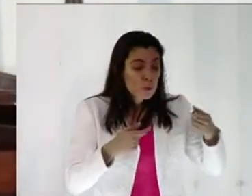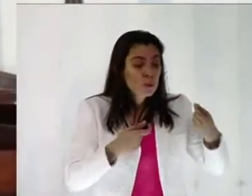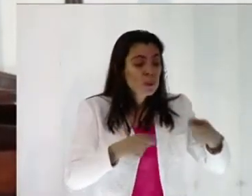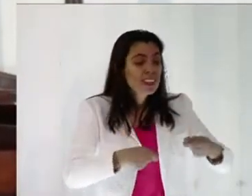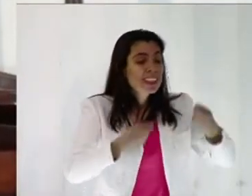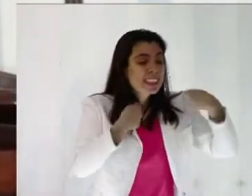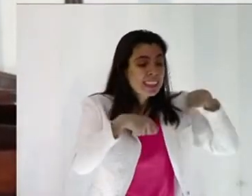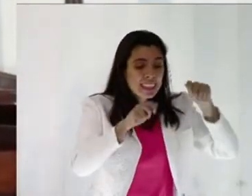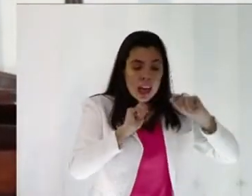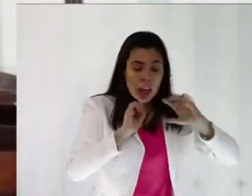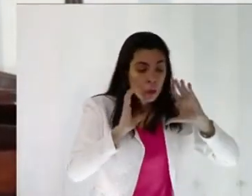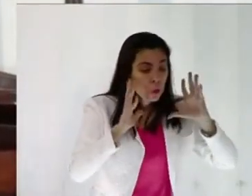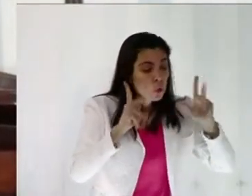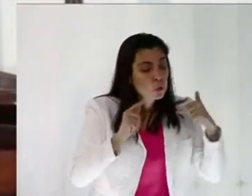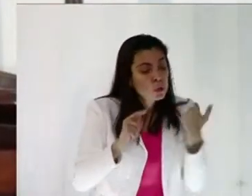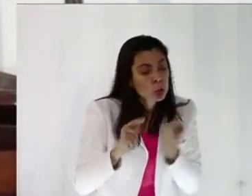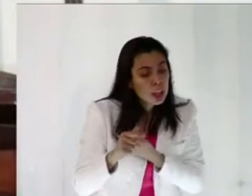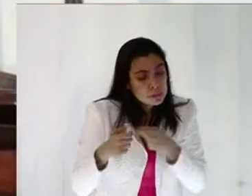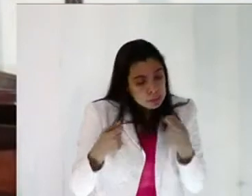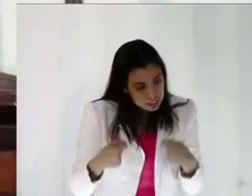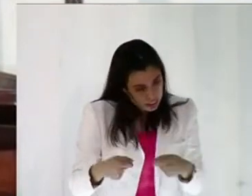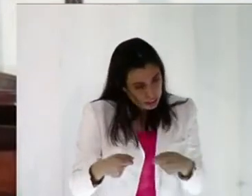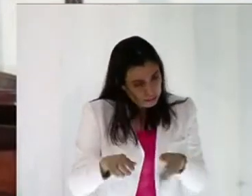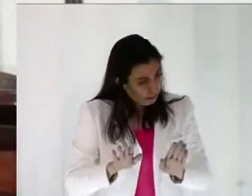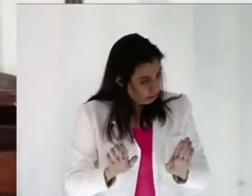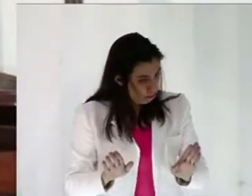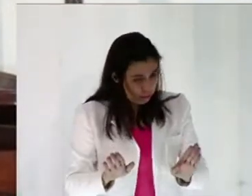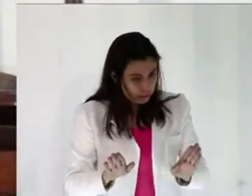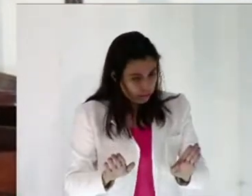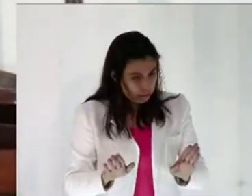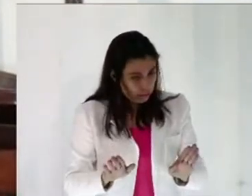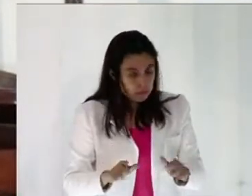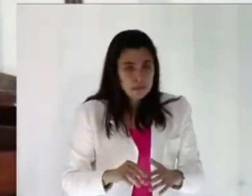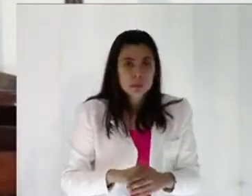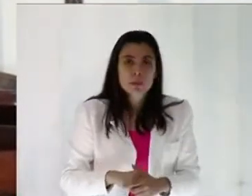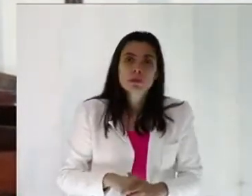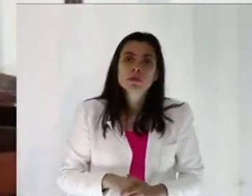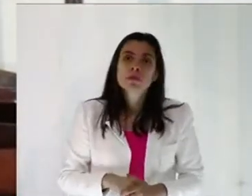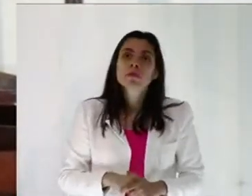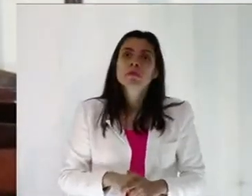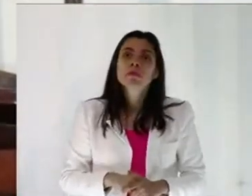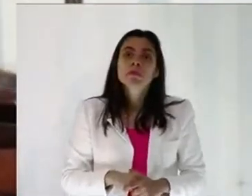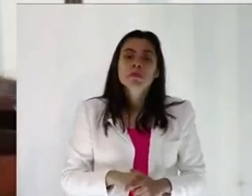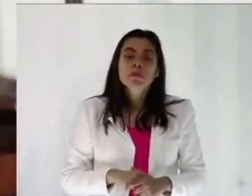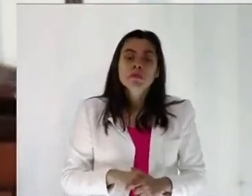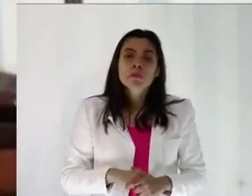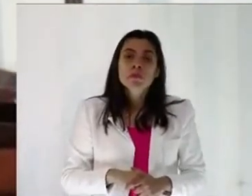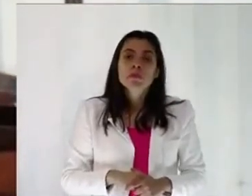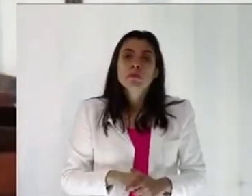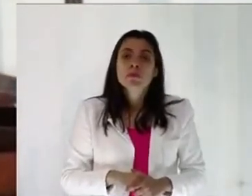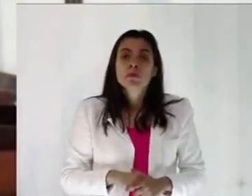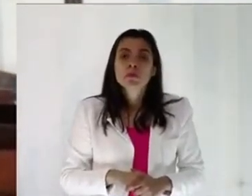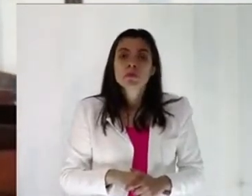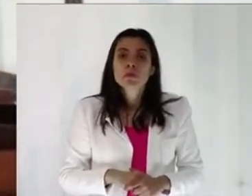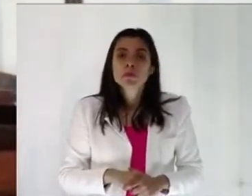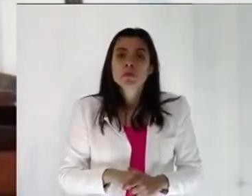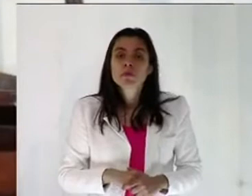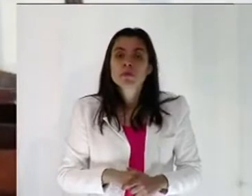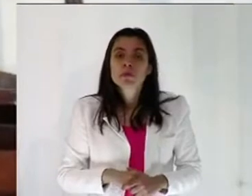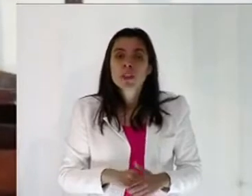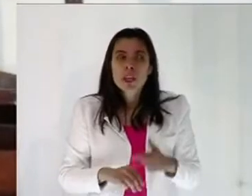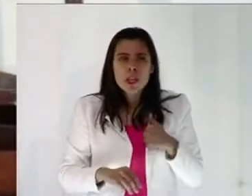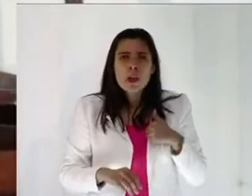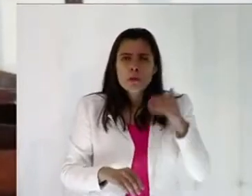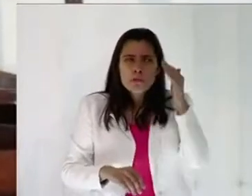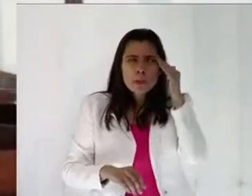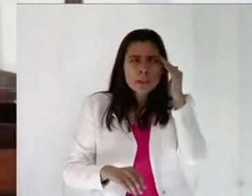filho. Mas ainda assim, dizendo essas palavras para Isaac, e aqui mais uma vez eu aguço a minha